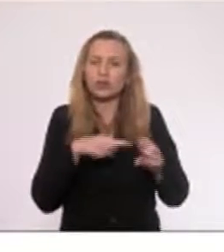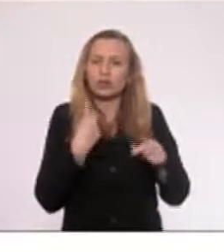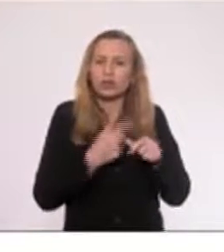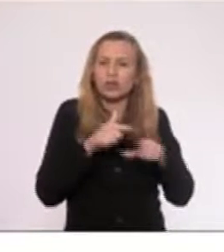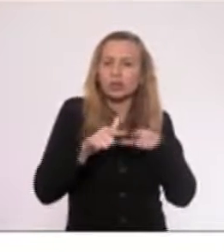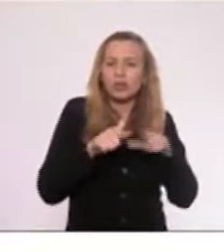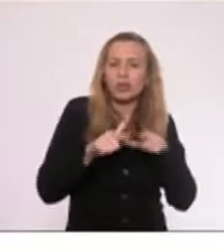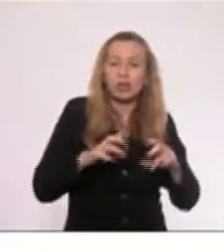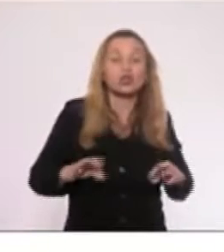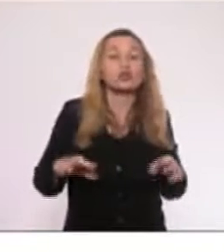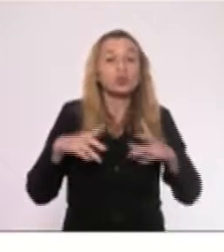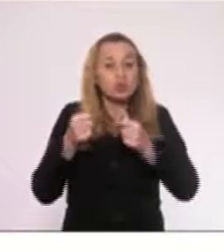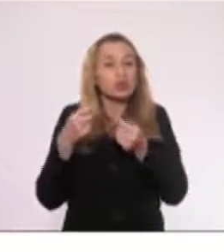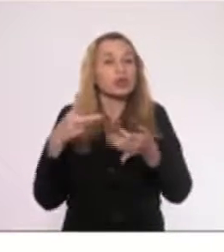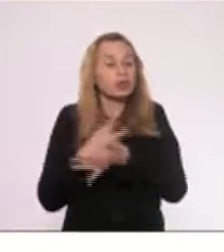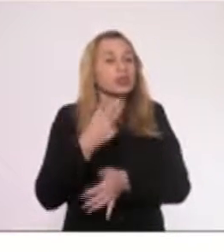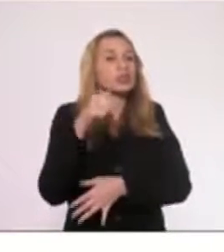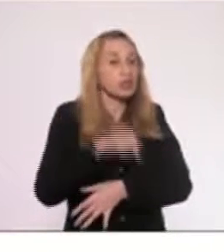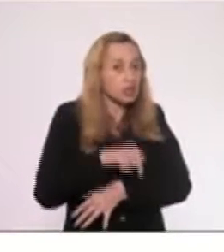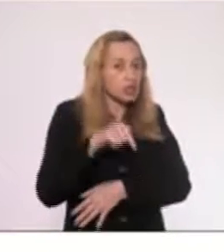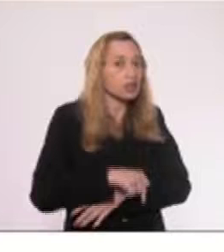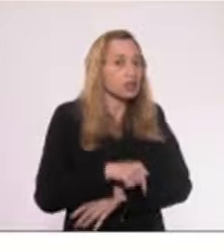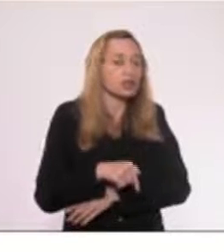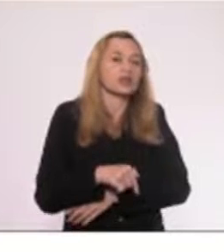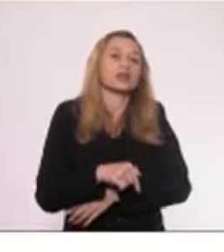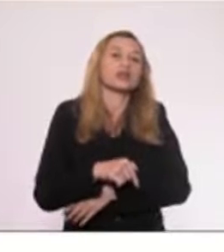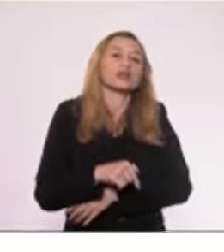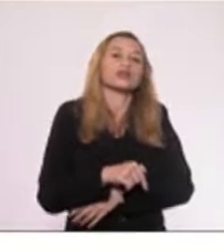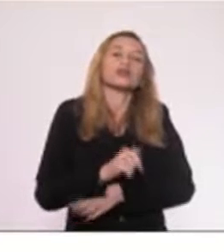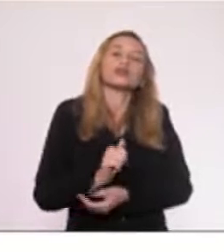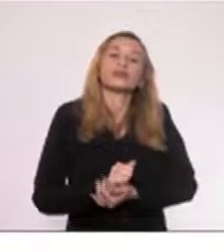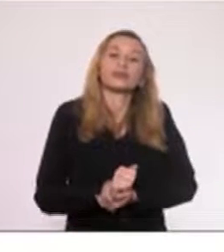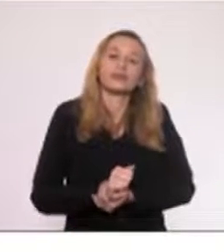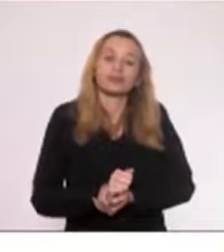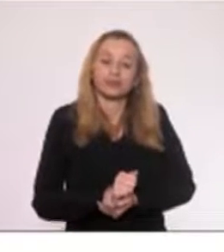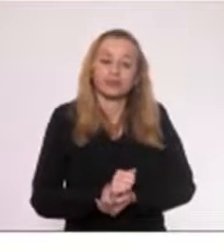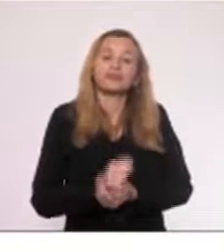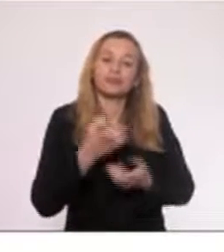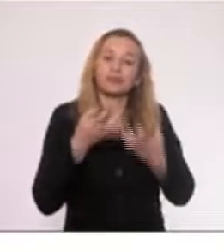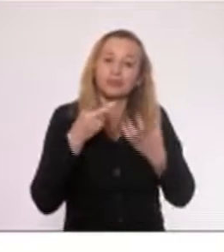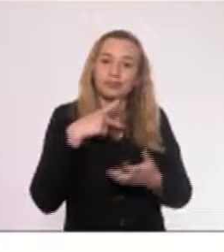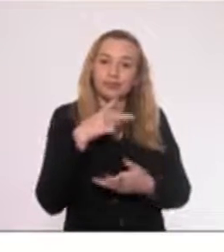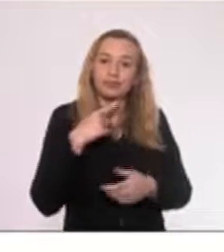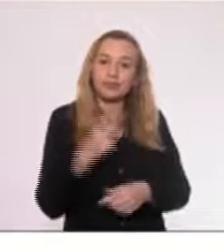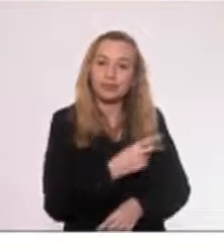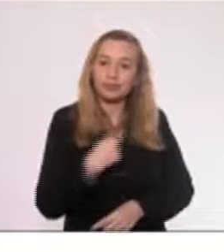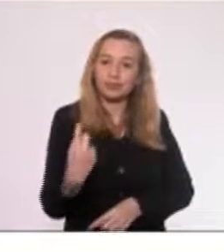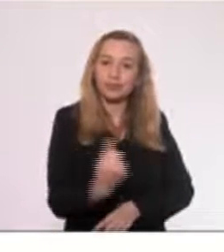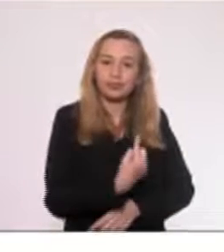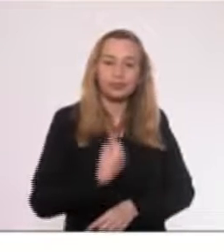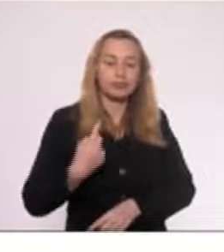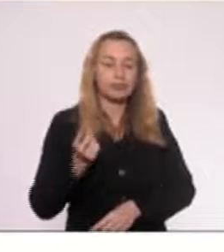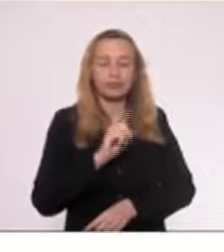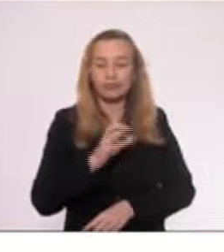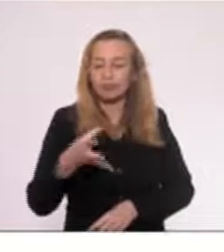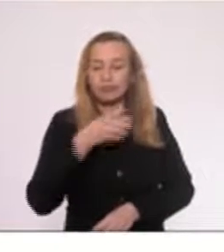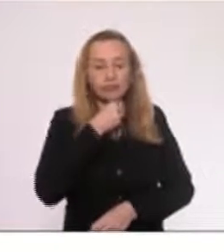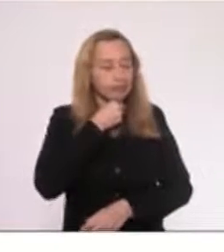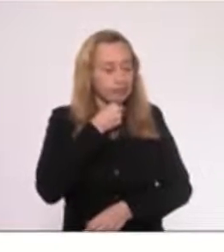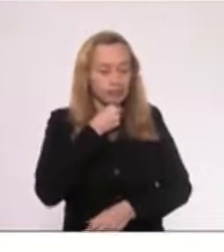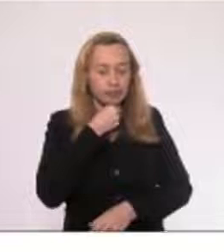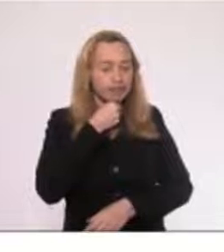tudo que acontece aqui, ocorre aqui no Parlamento Fluminense. Quero dizer que nós não nos